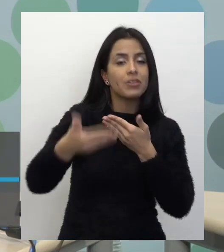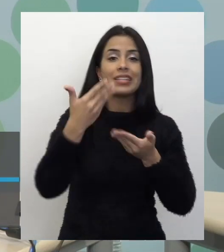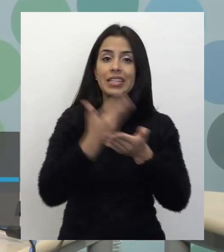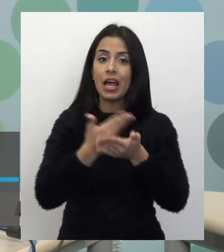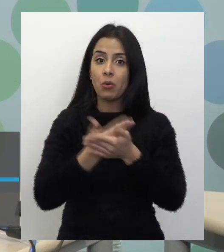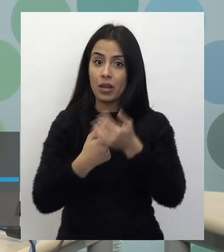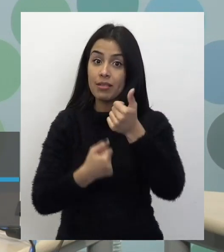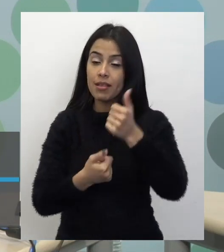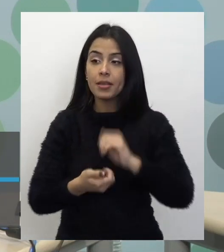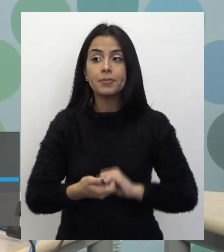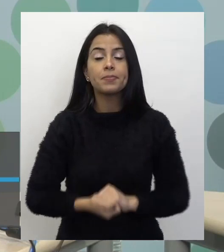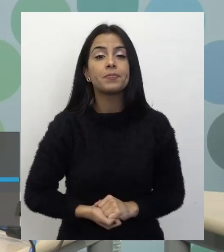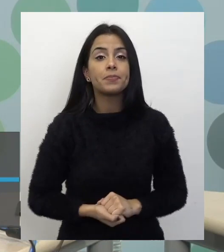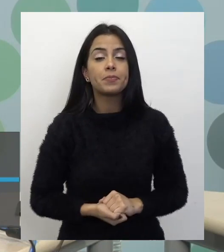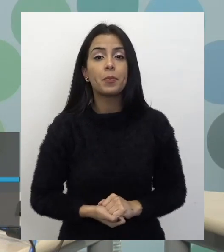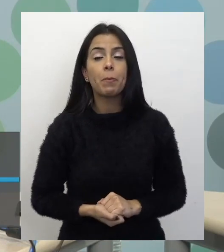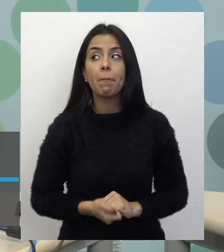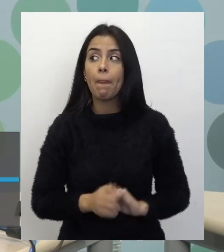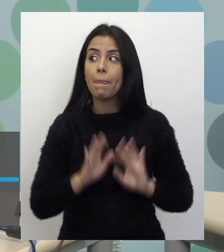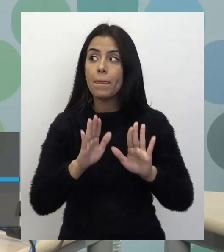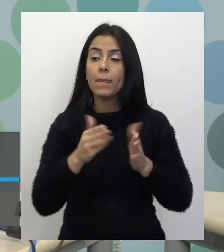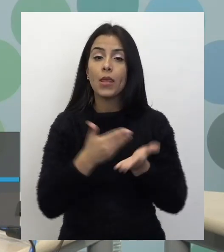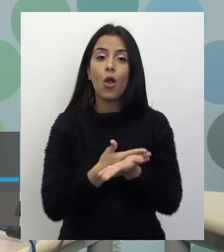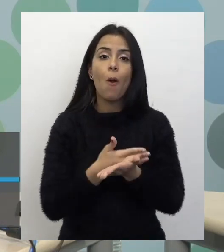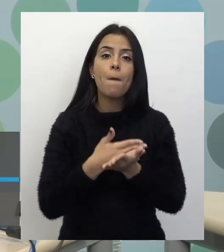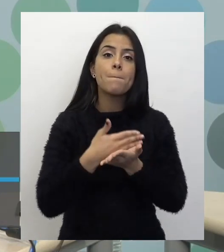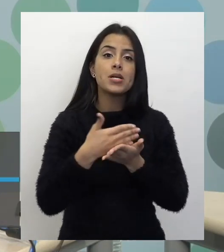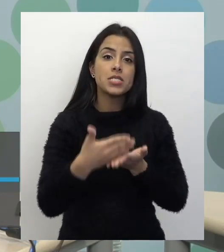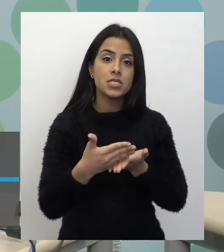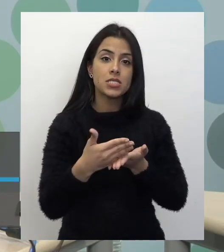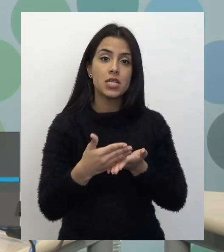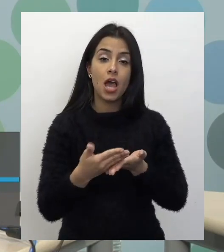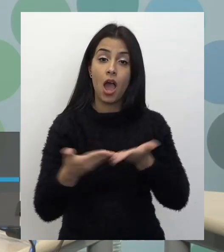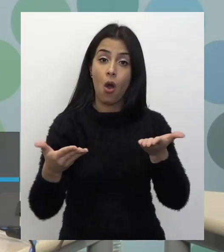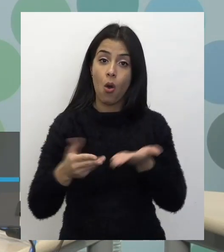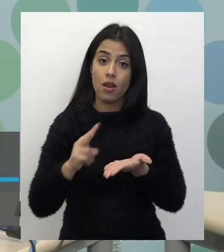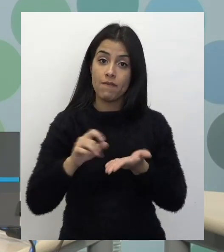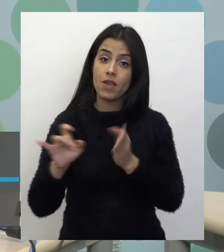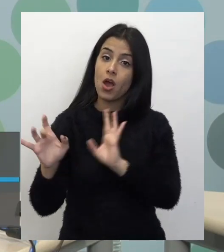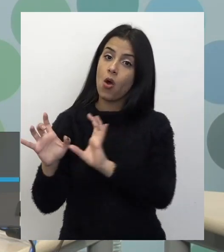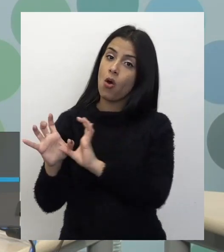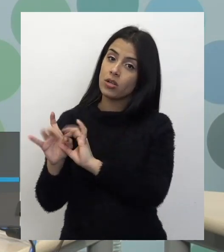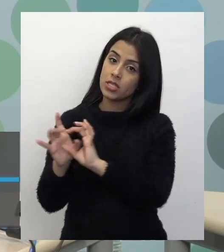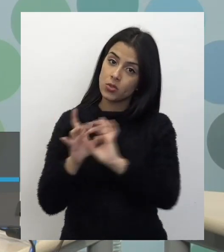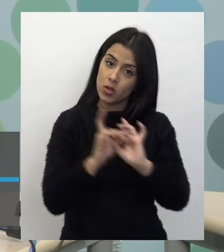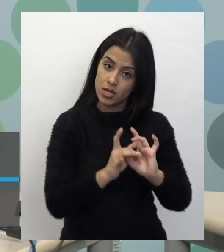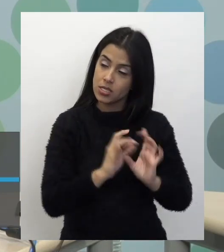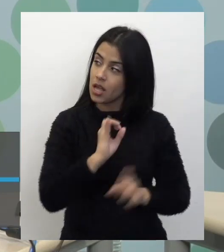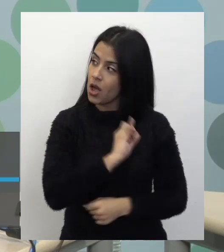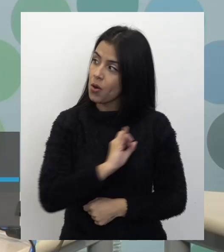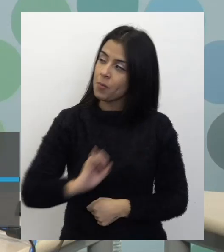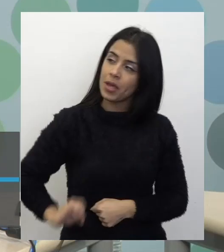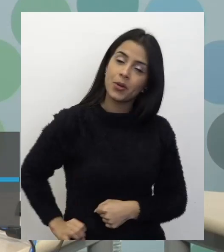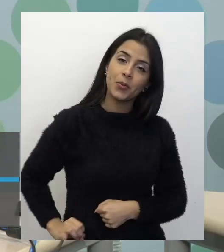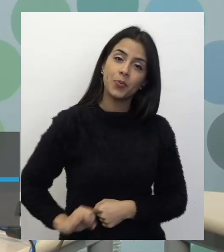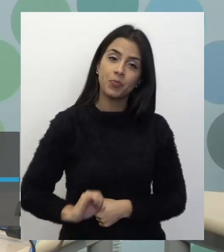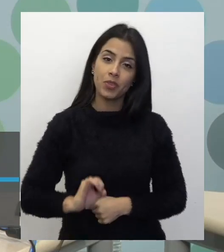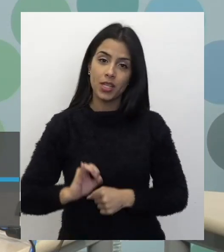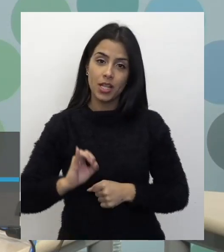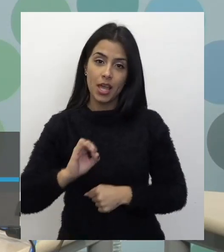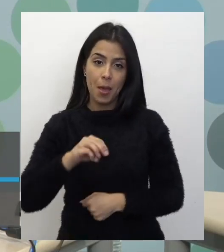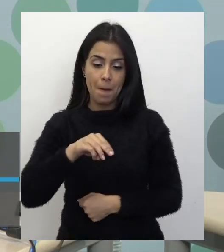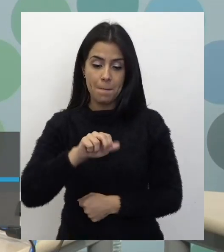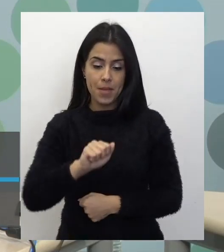tá? Mas, para a gente começar, vamos contextualizar aí a formação do Império Macedônico, quem foi